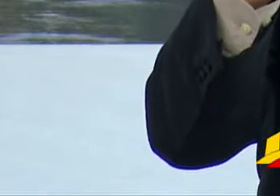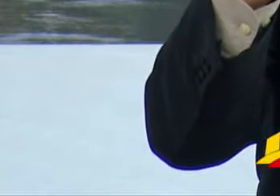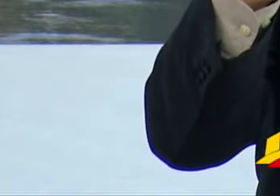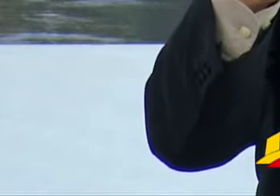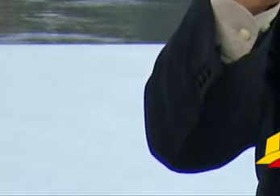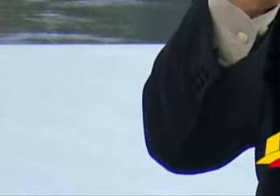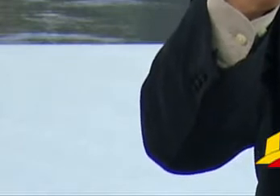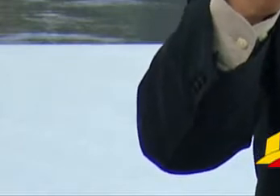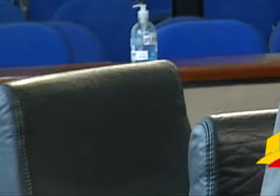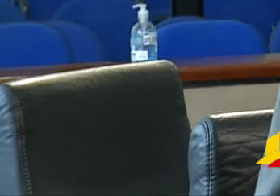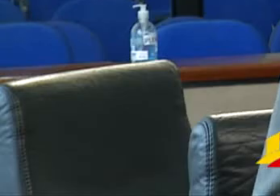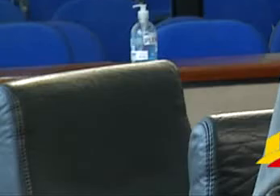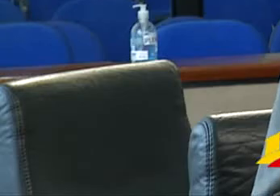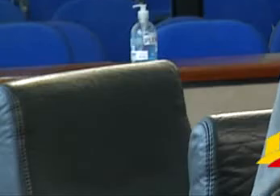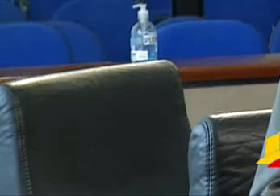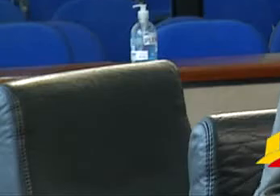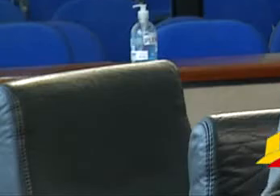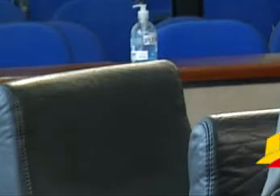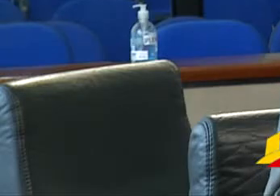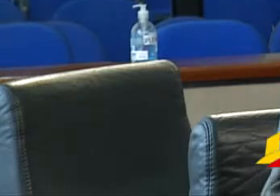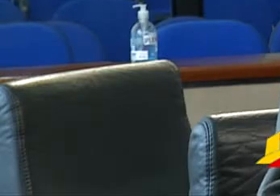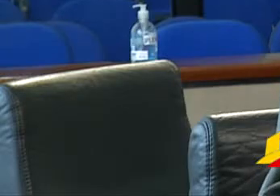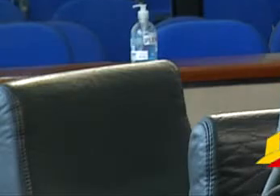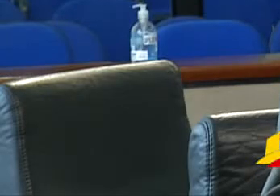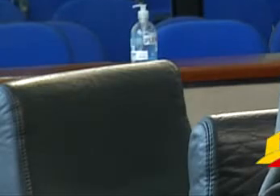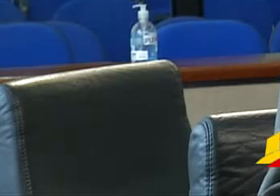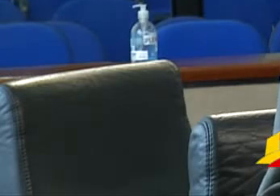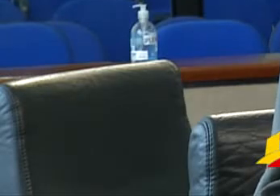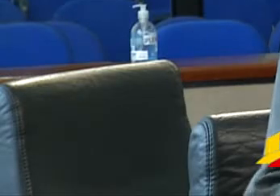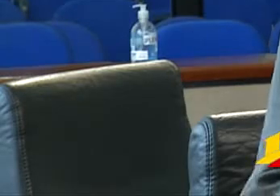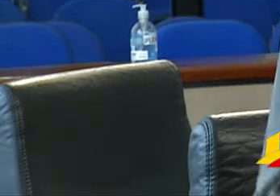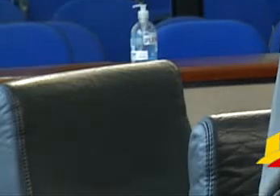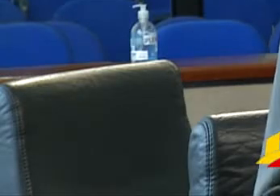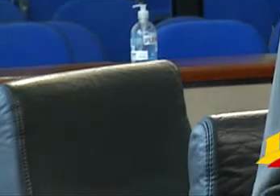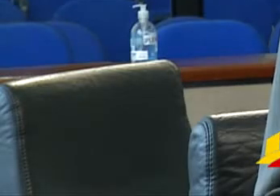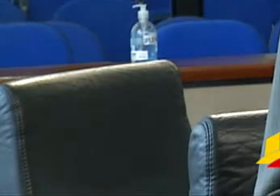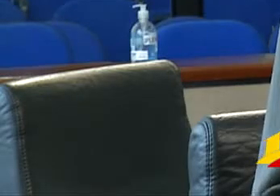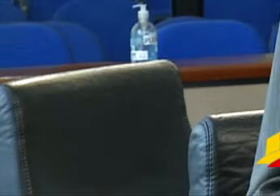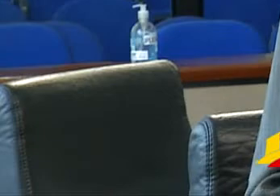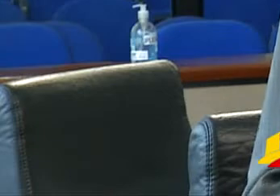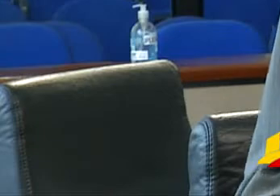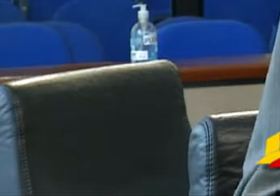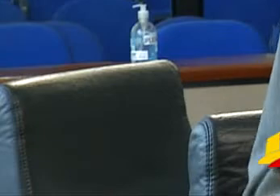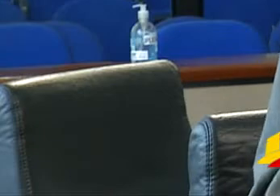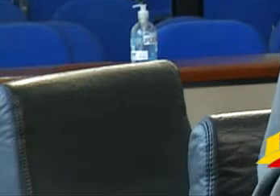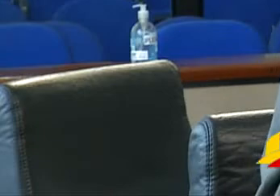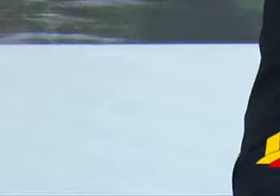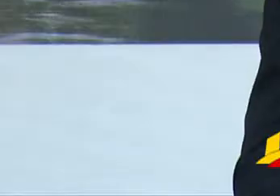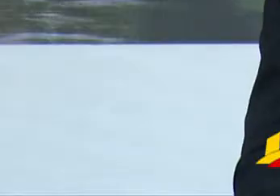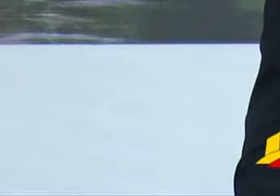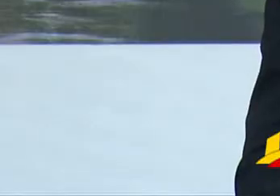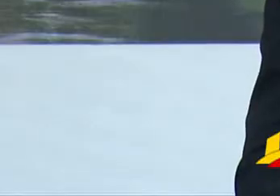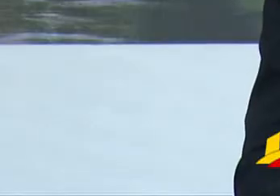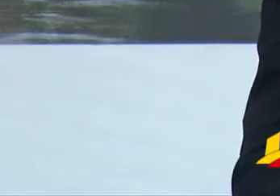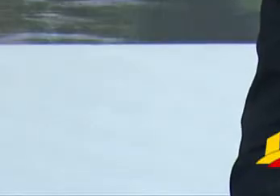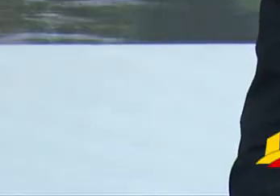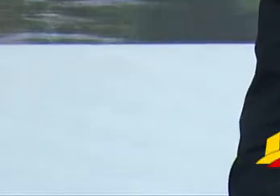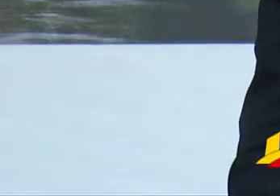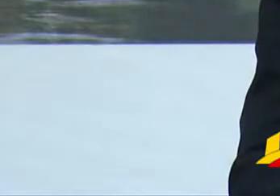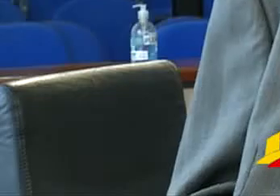Ok mas a taxa mínima já é cobrada normalmente é padrão eles nem eles nem